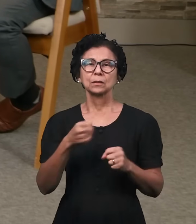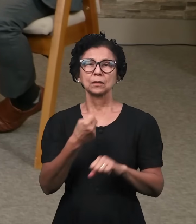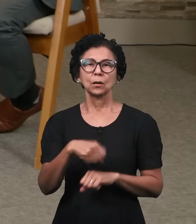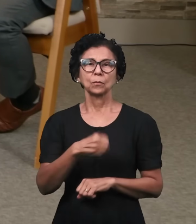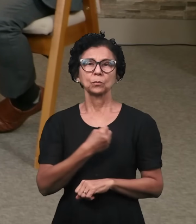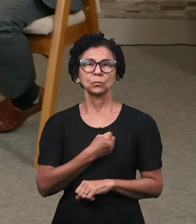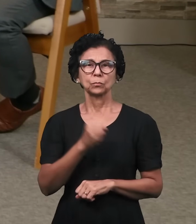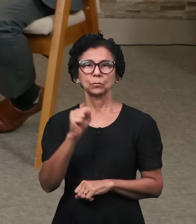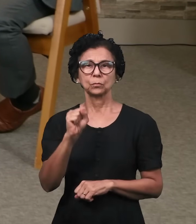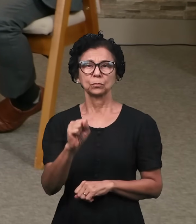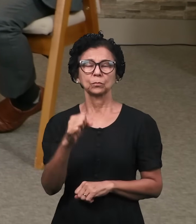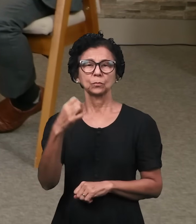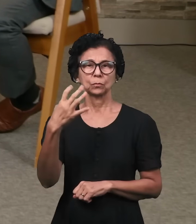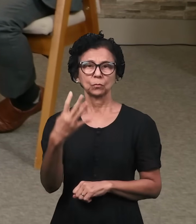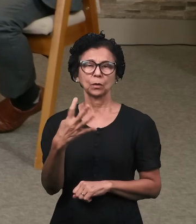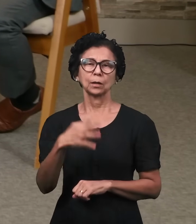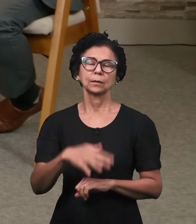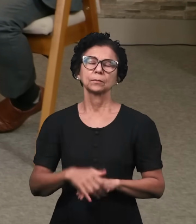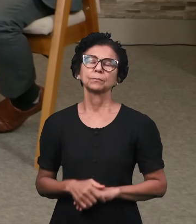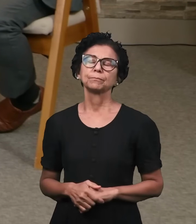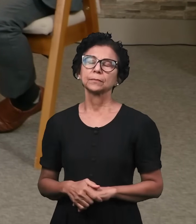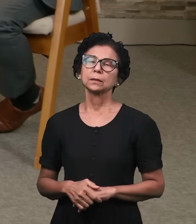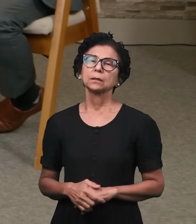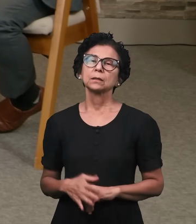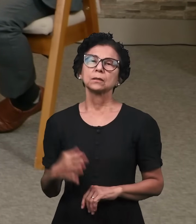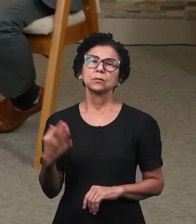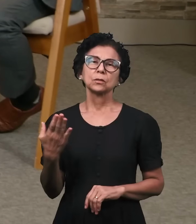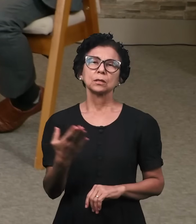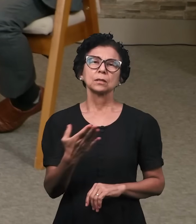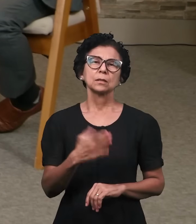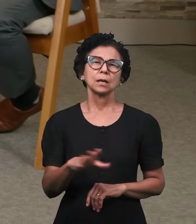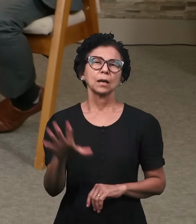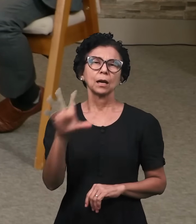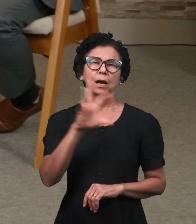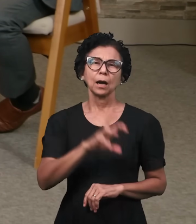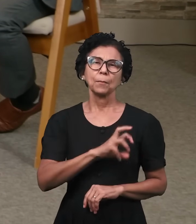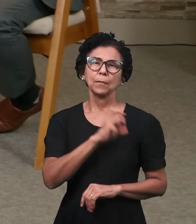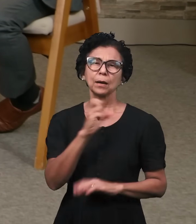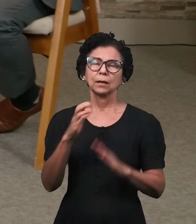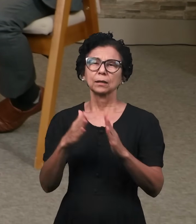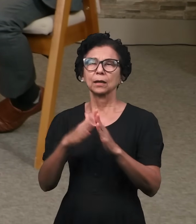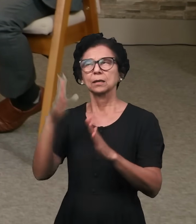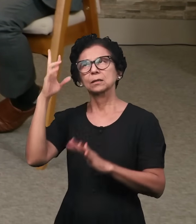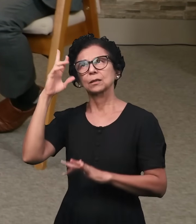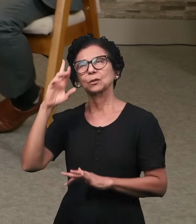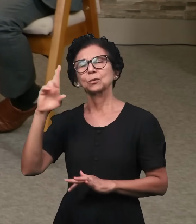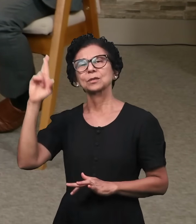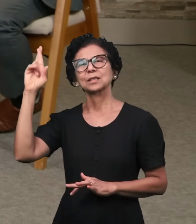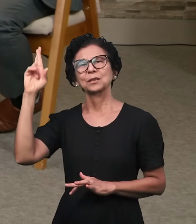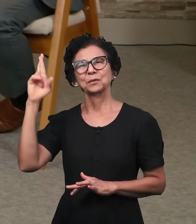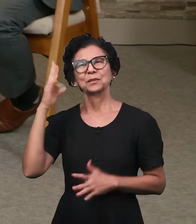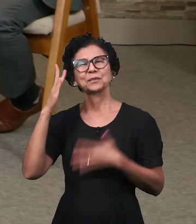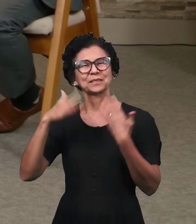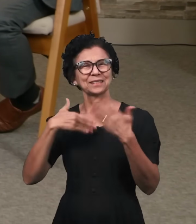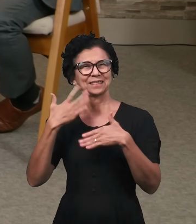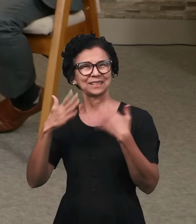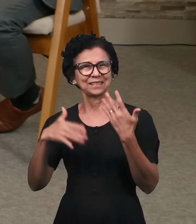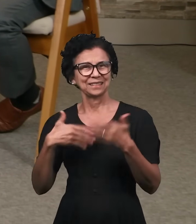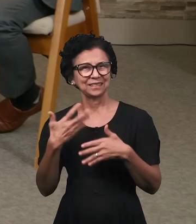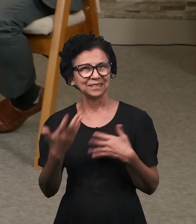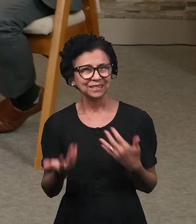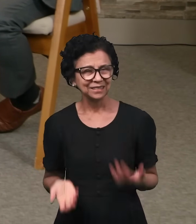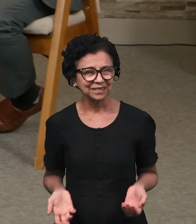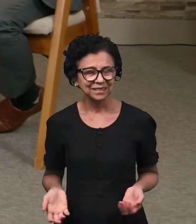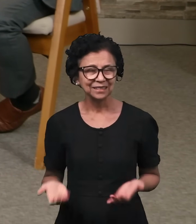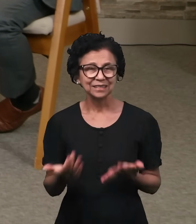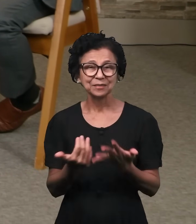salmista expressa amar o tabernáculo, amar estar na casa do Senhor. E tem sido a nossa maior alegria, tem sido o nosso grande privilégio, estar na